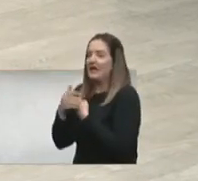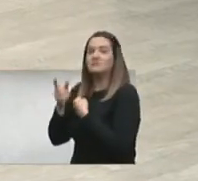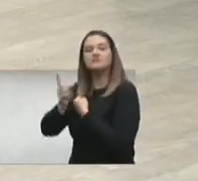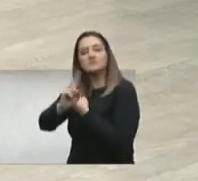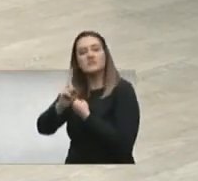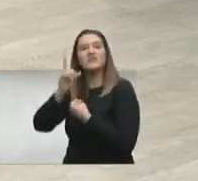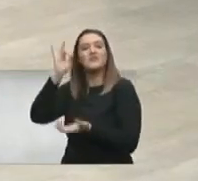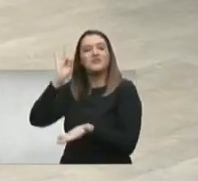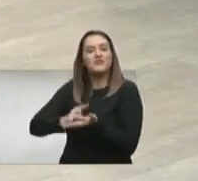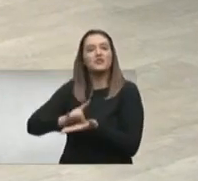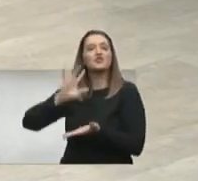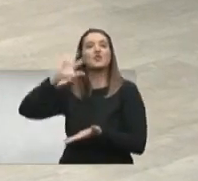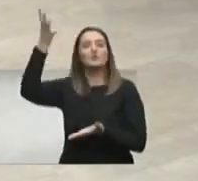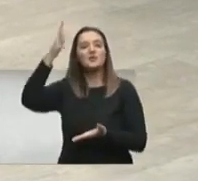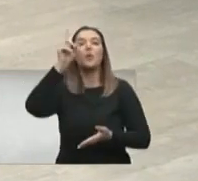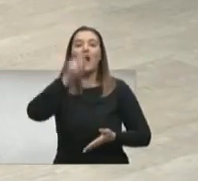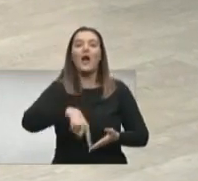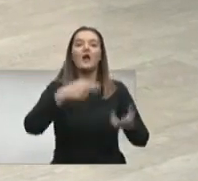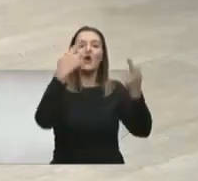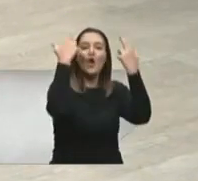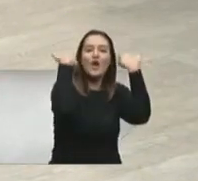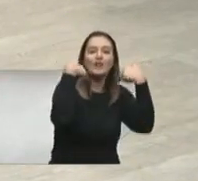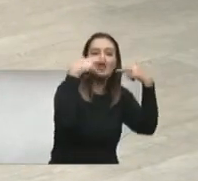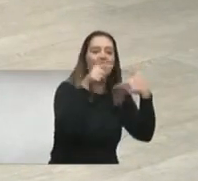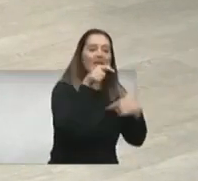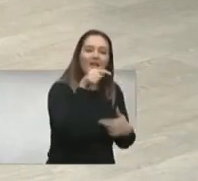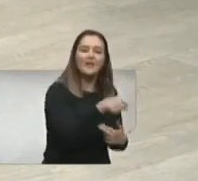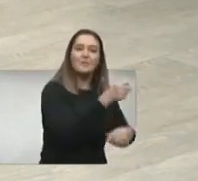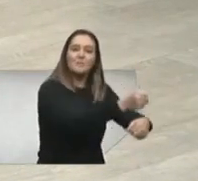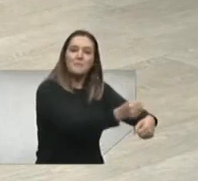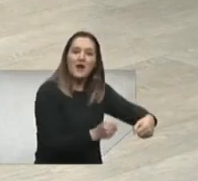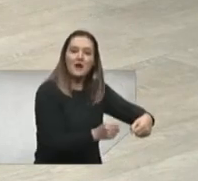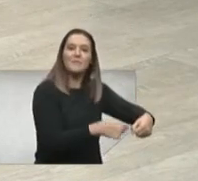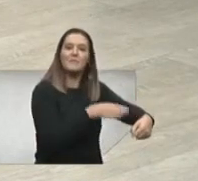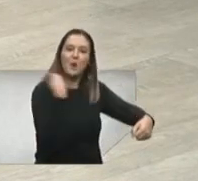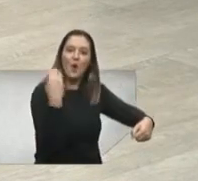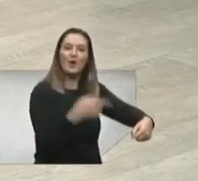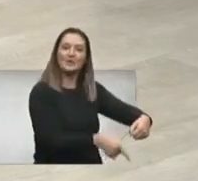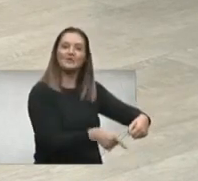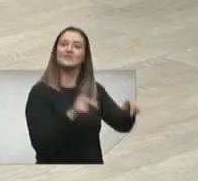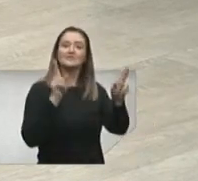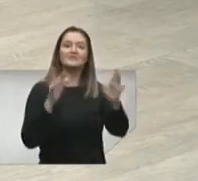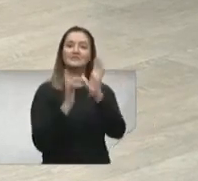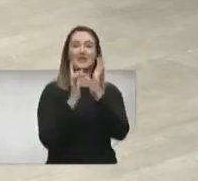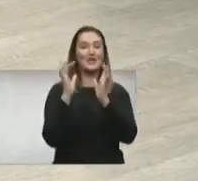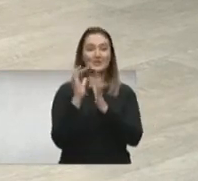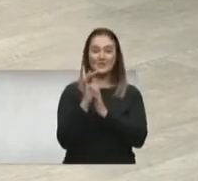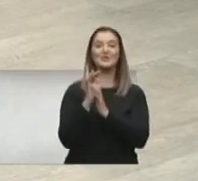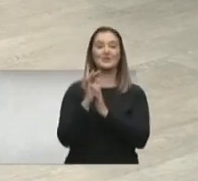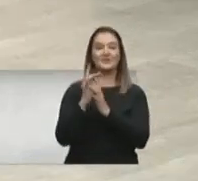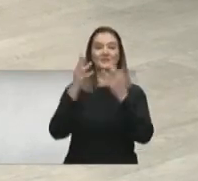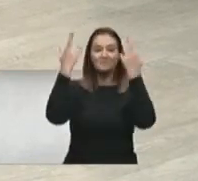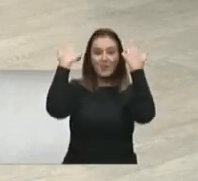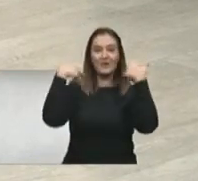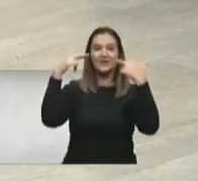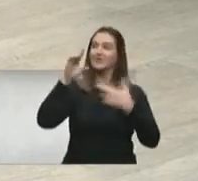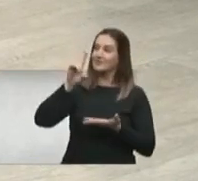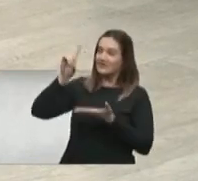cordeiro. Está na pele do cordeiro. Está em Jesus, o cordeiro de Deus que tira o pecado do mundo, João